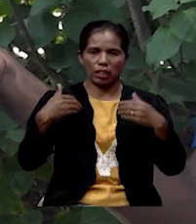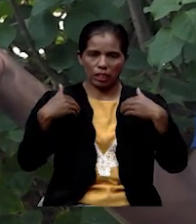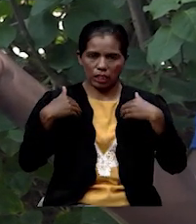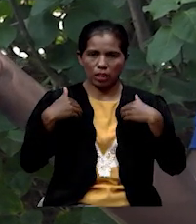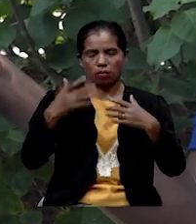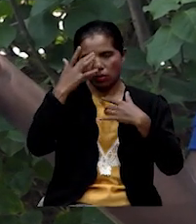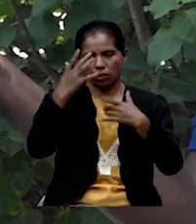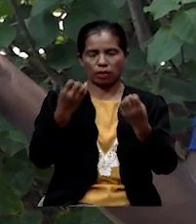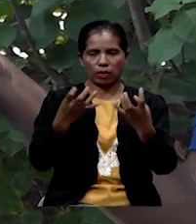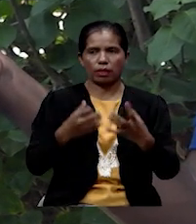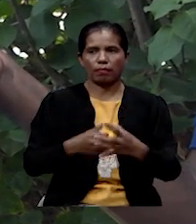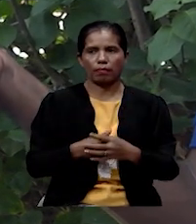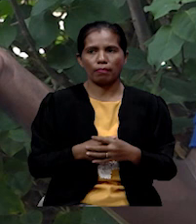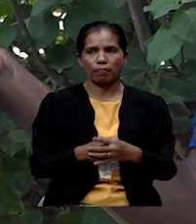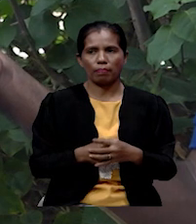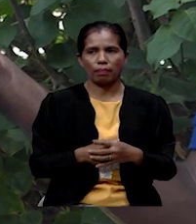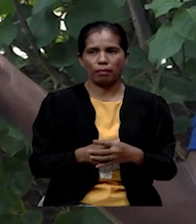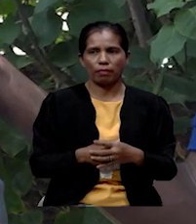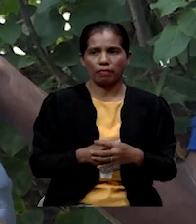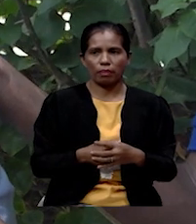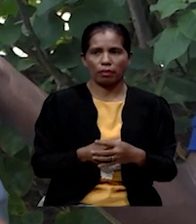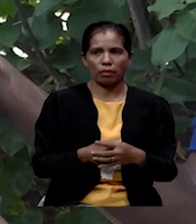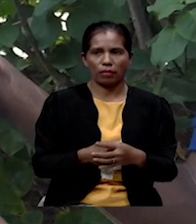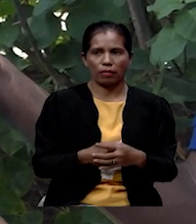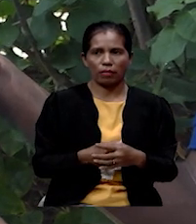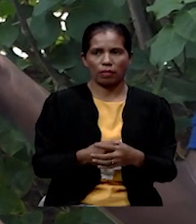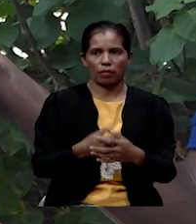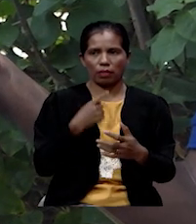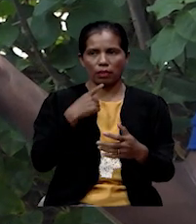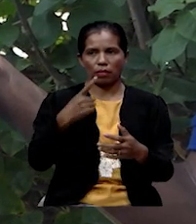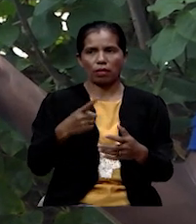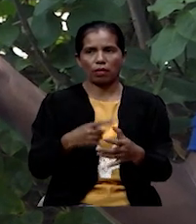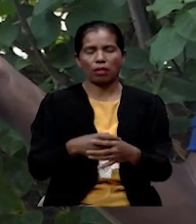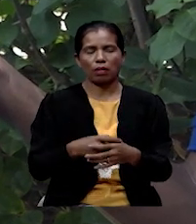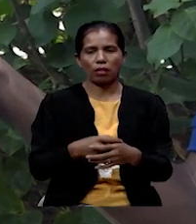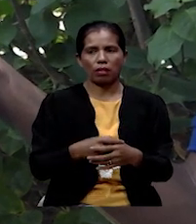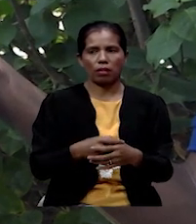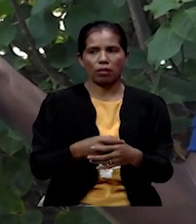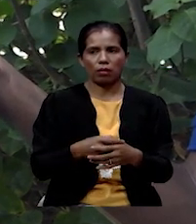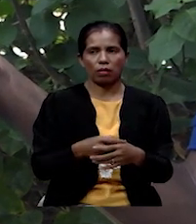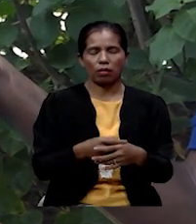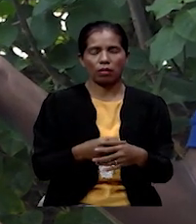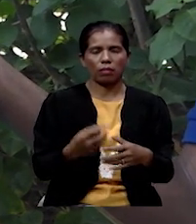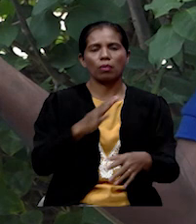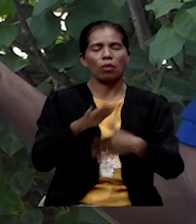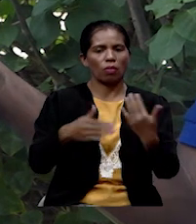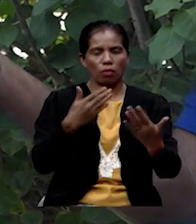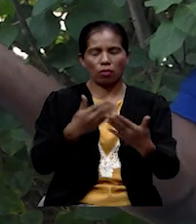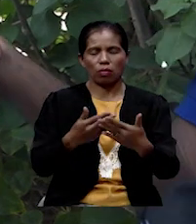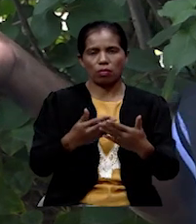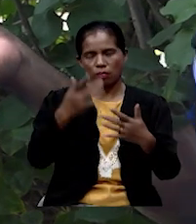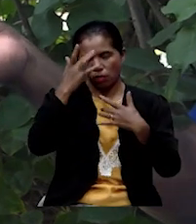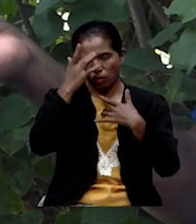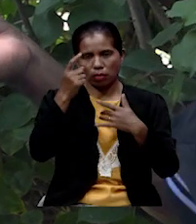bahot nega ne bara balo ramira ni hanen de pa sitla sound it like ne bahut duris bahut tu itni ave sera